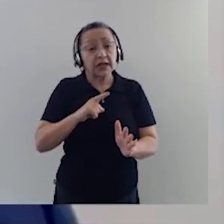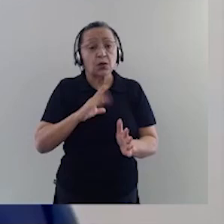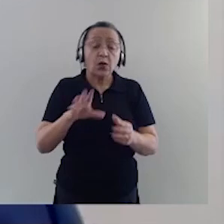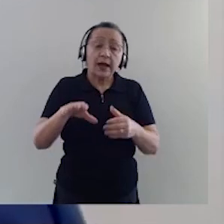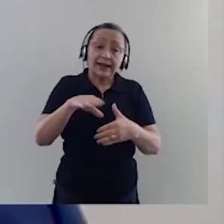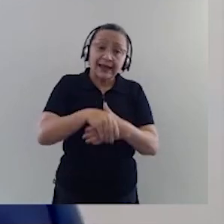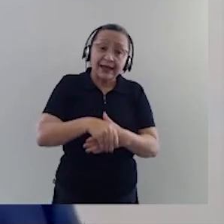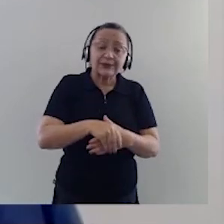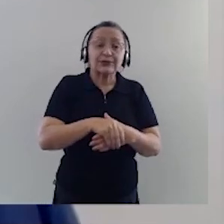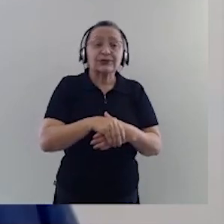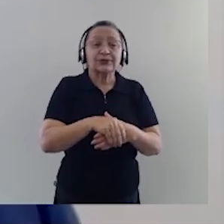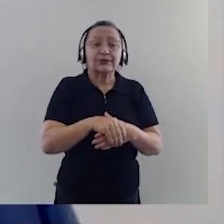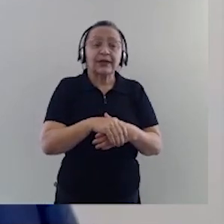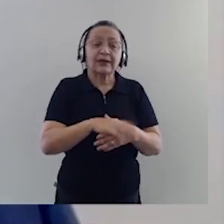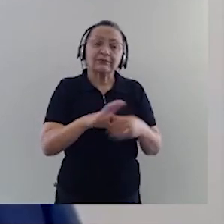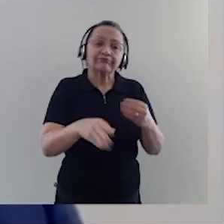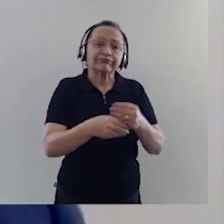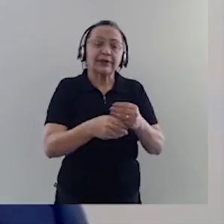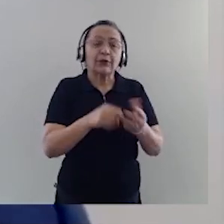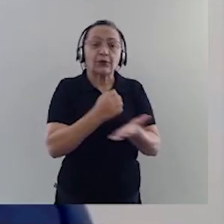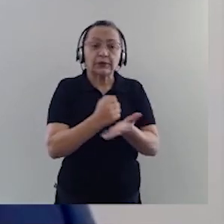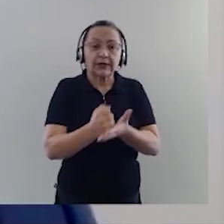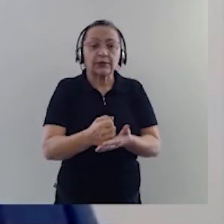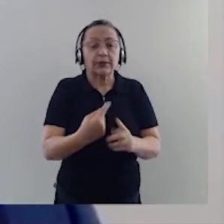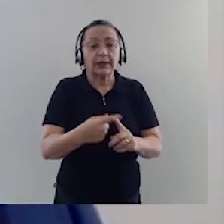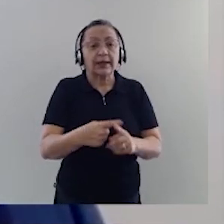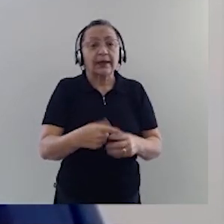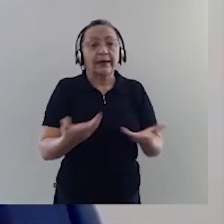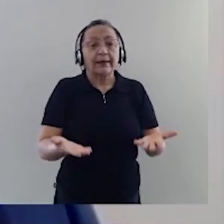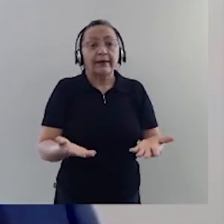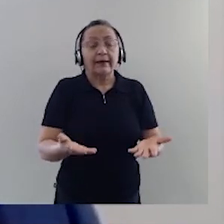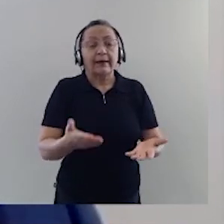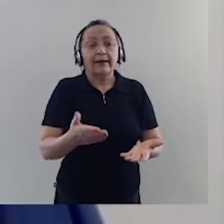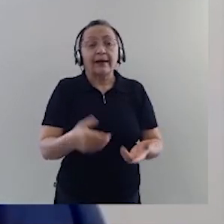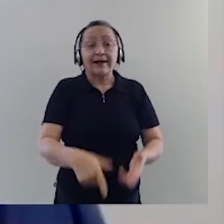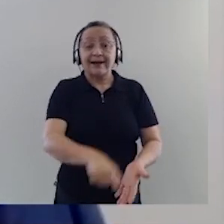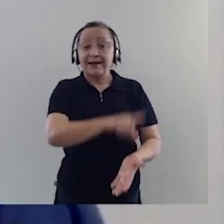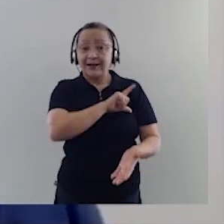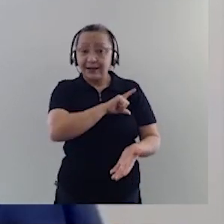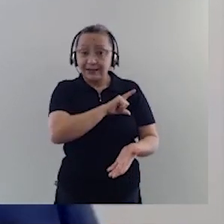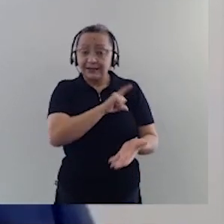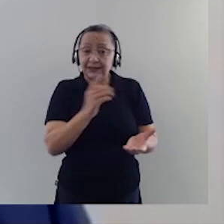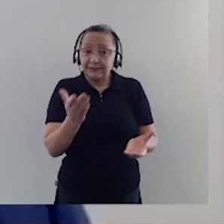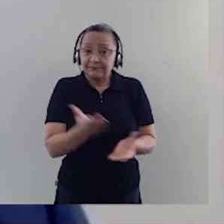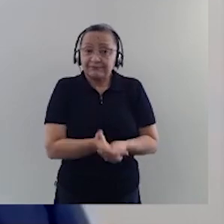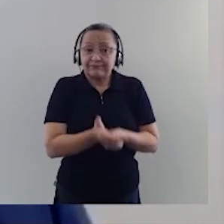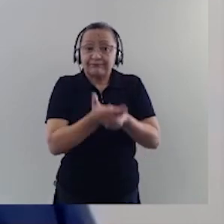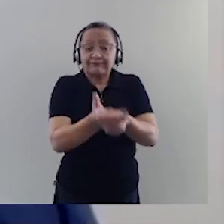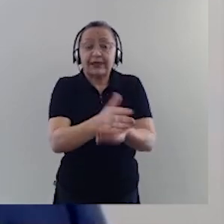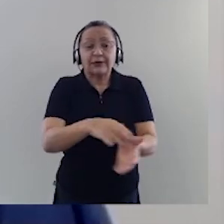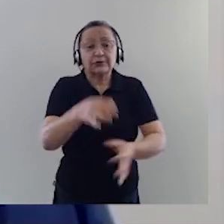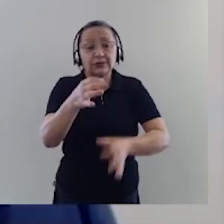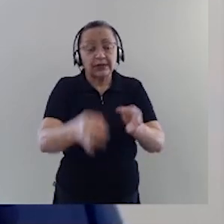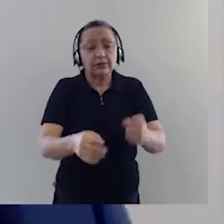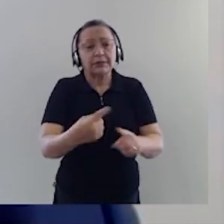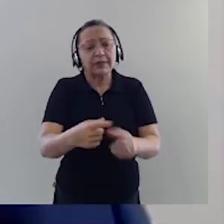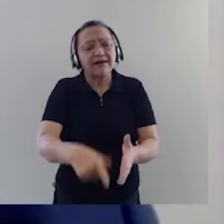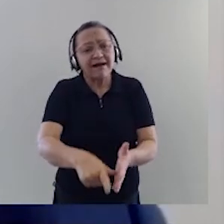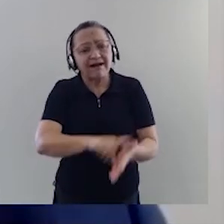contrato, de antes de submeter a questão ao judiciário, passar por um processo de